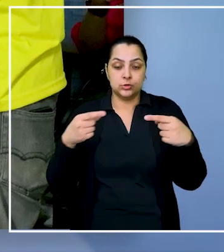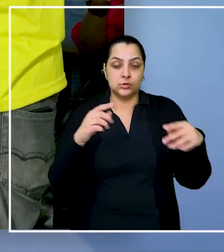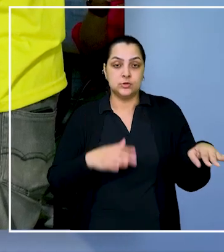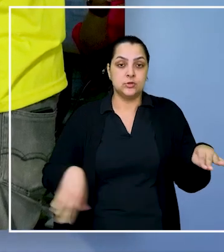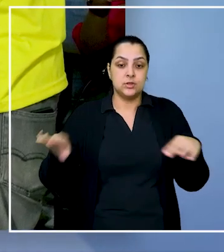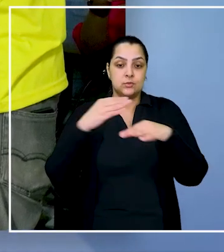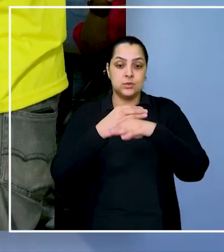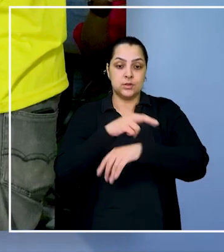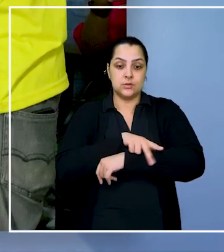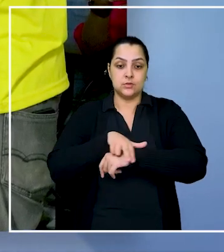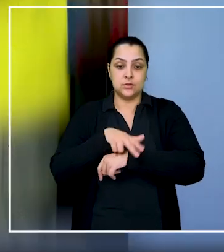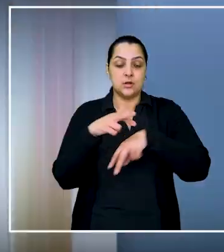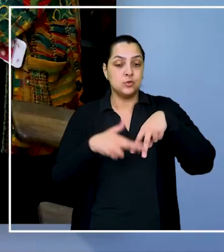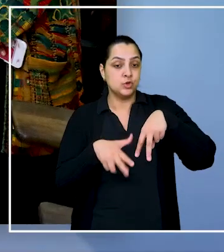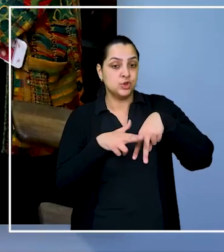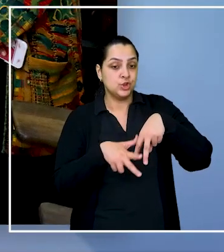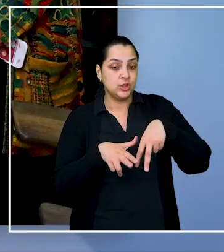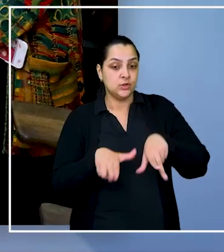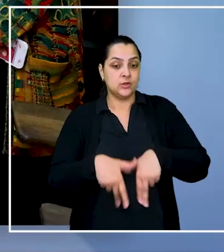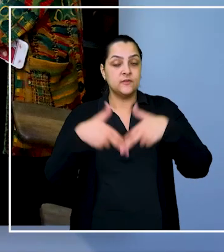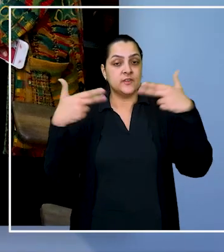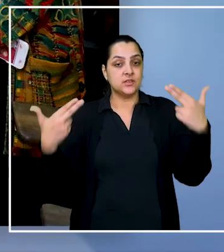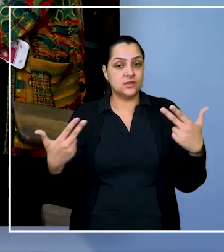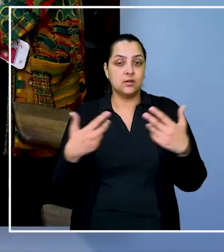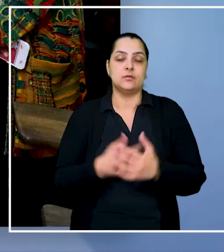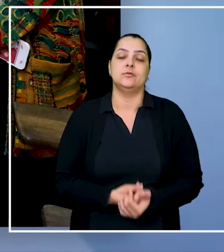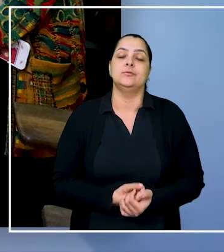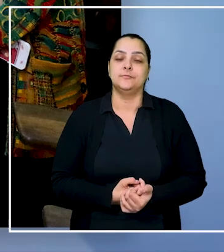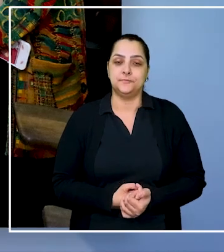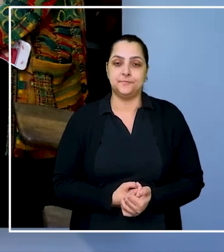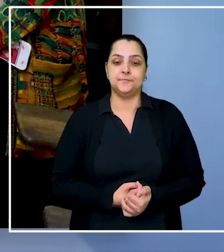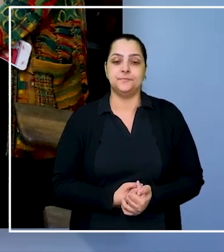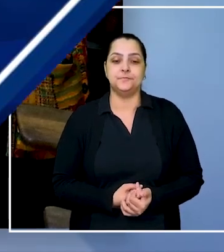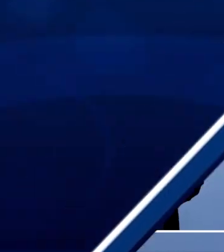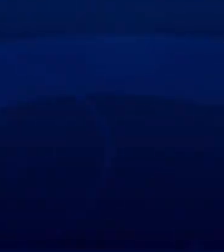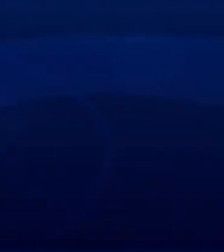de políticas de equidade racial, de gênero e de diversidade.